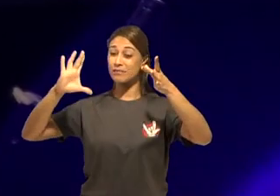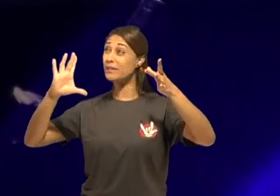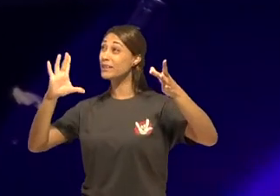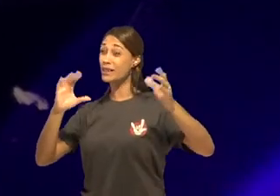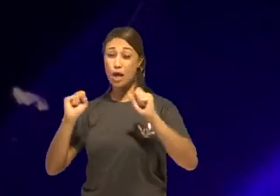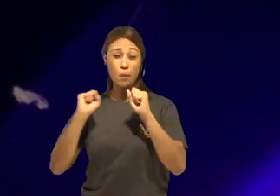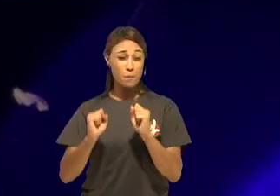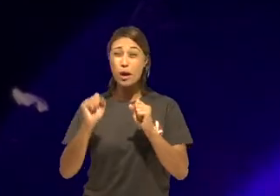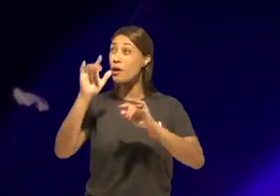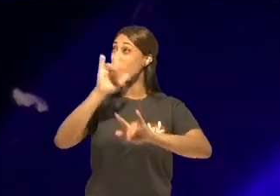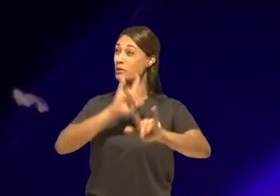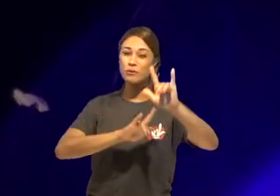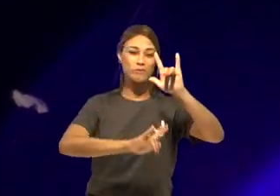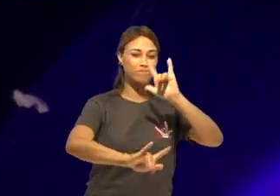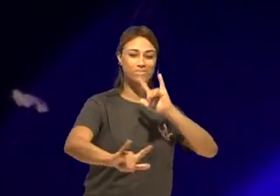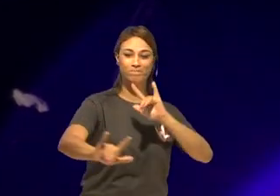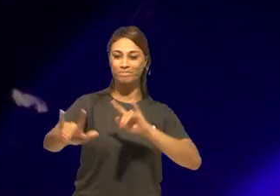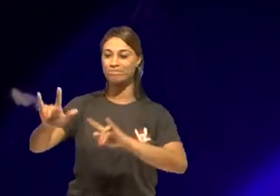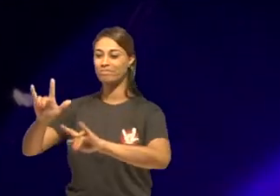eu sou